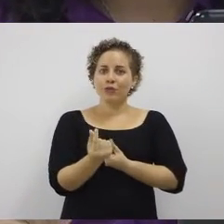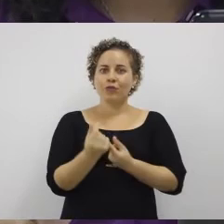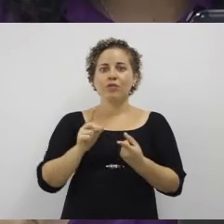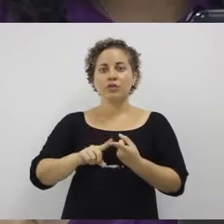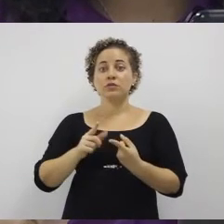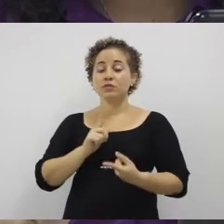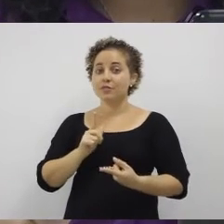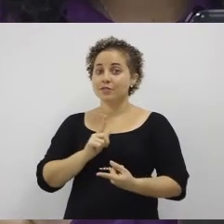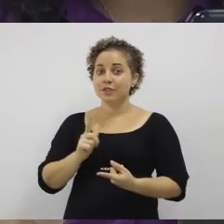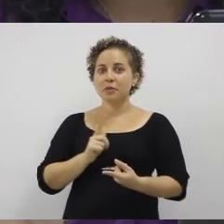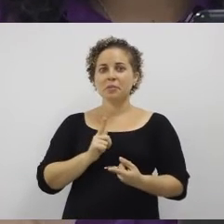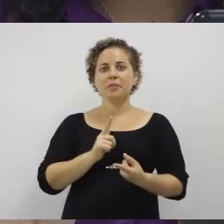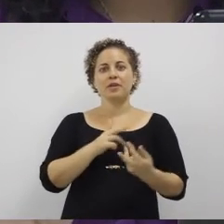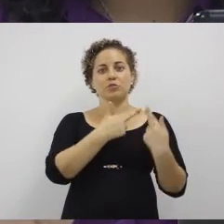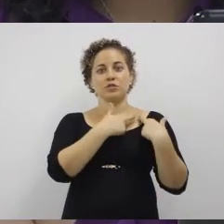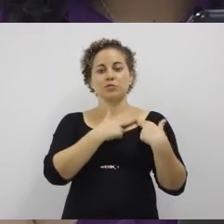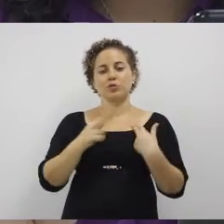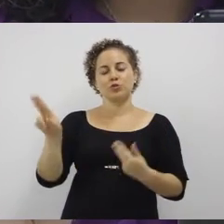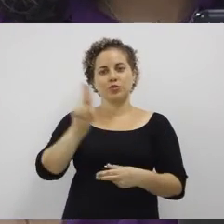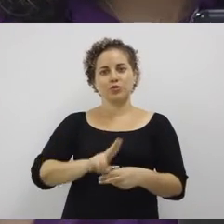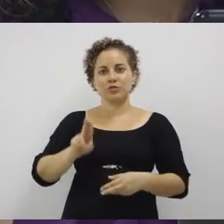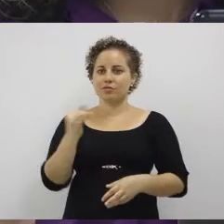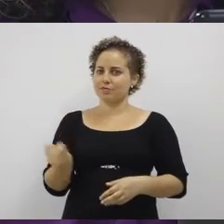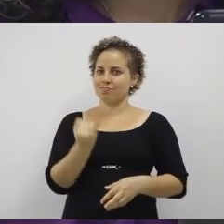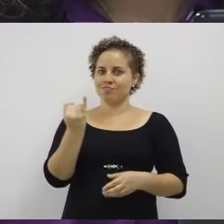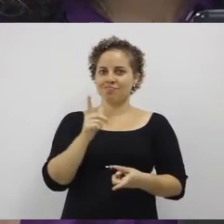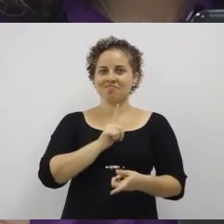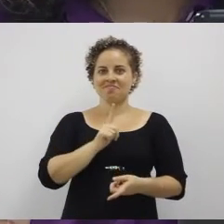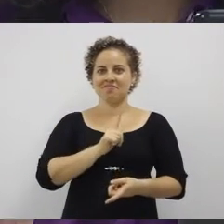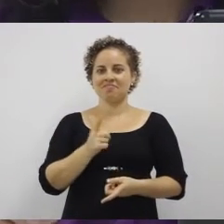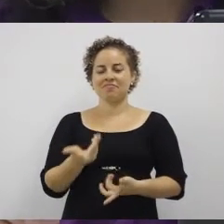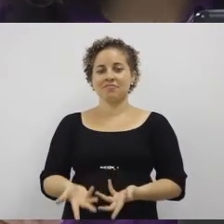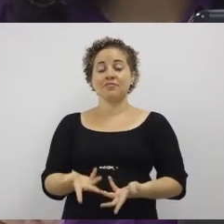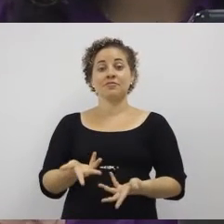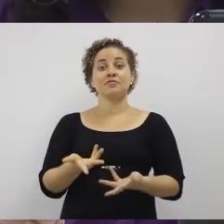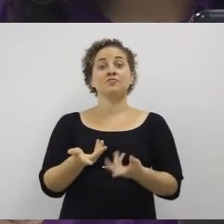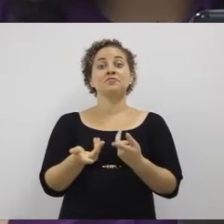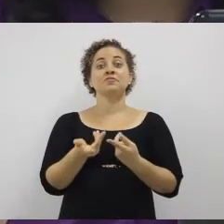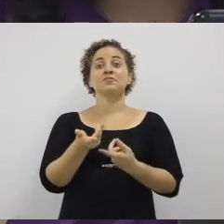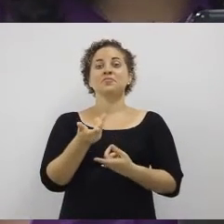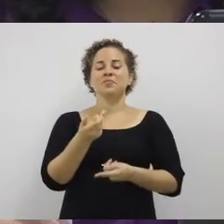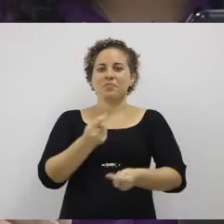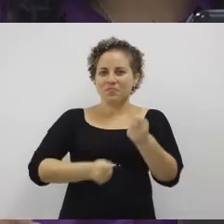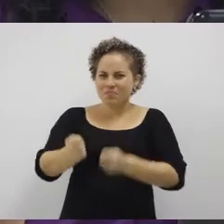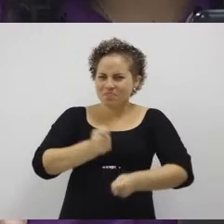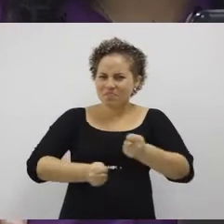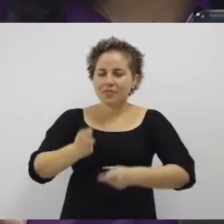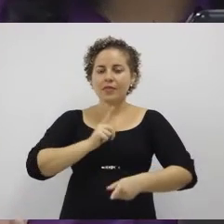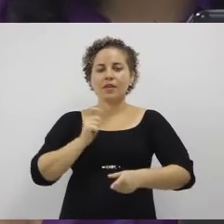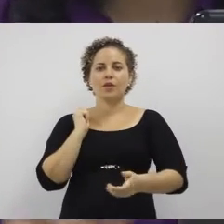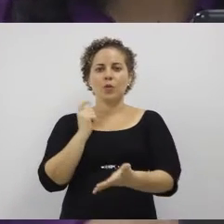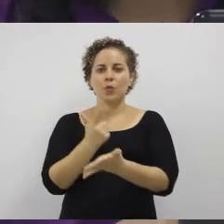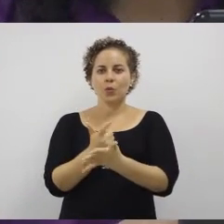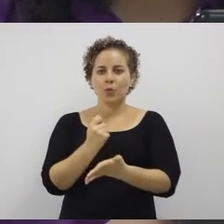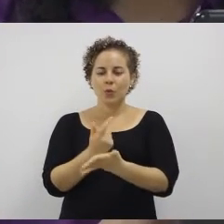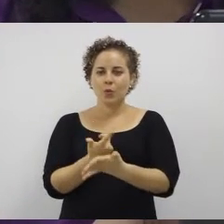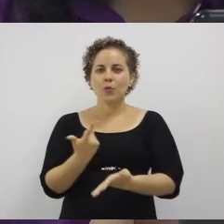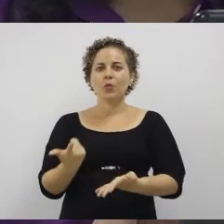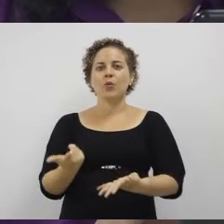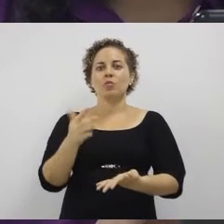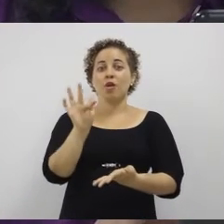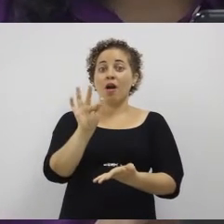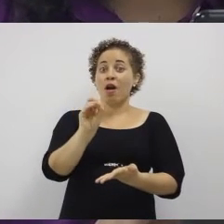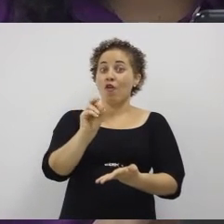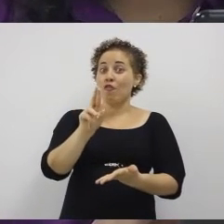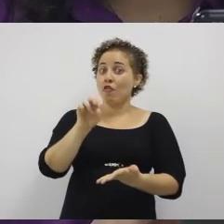de sustentabilidade, é muito importante atentar-se para a questão econômica na hora de contratação de novos fornecedores,